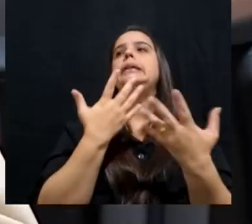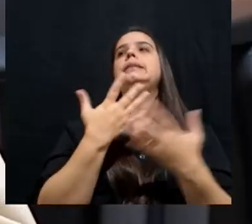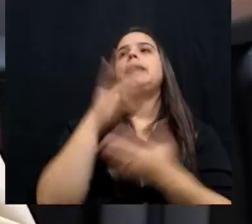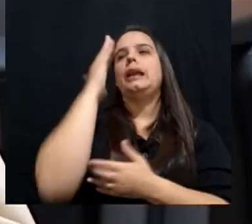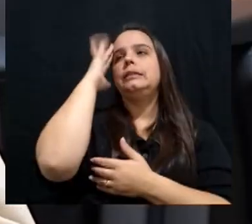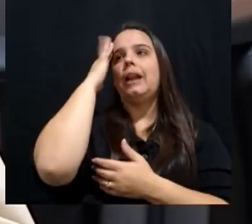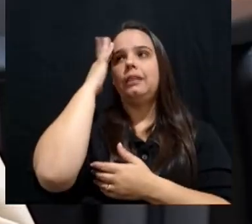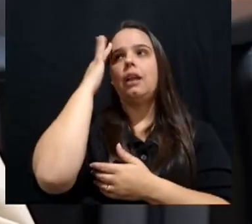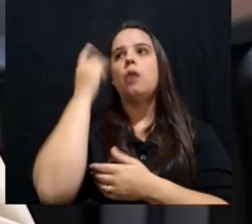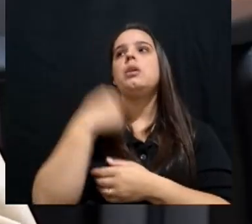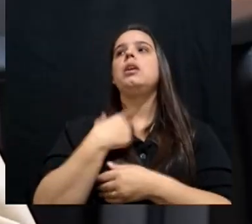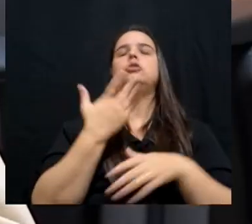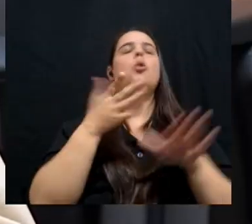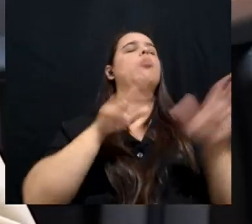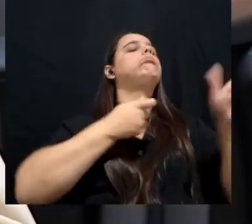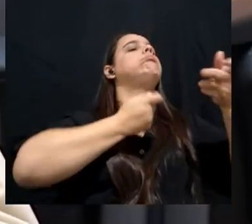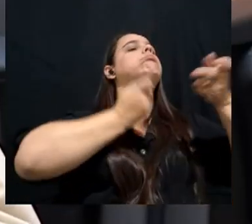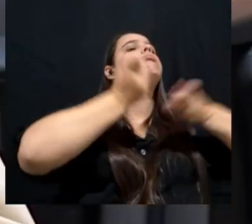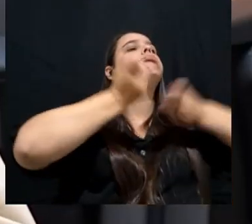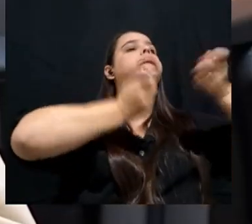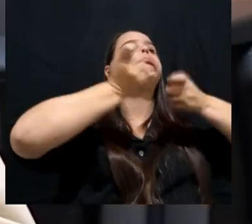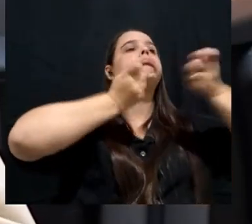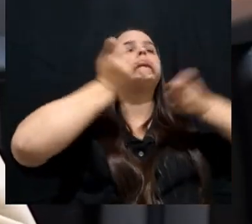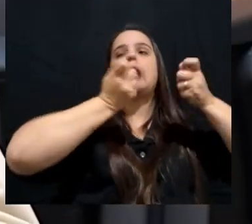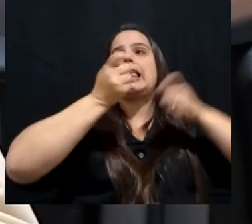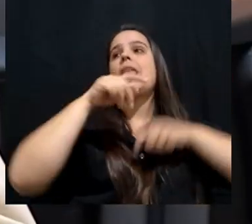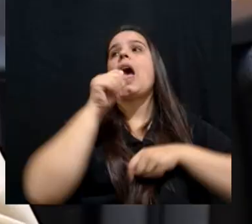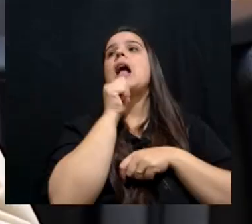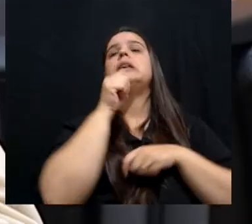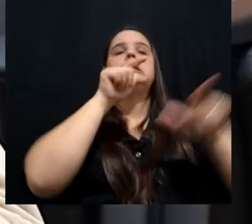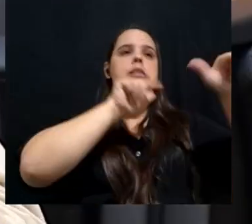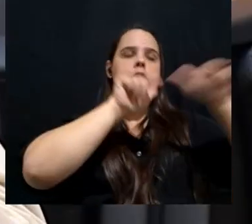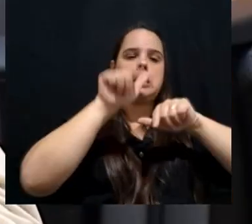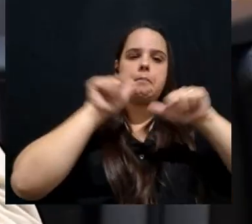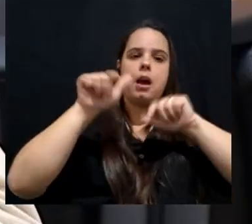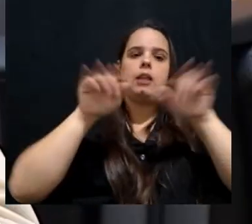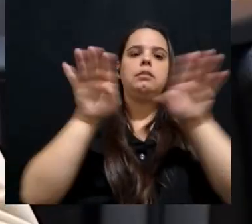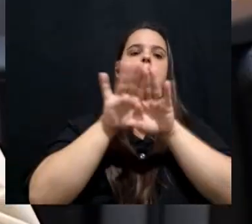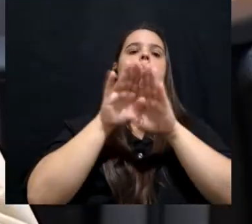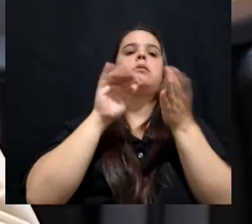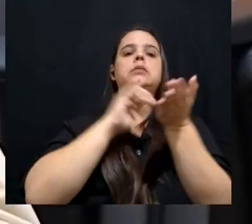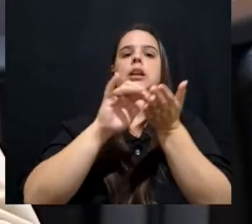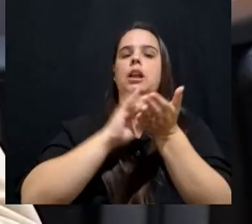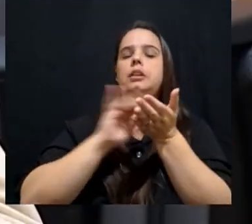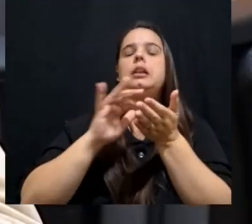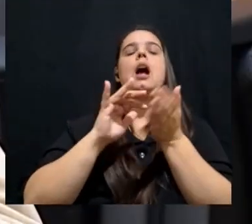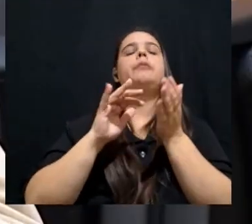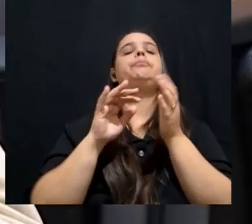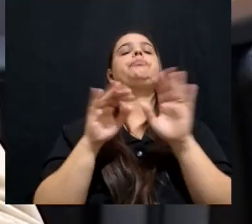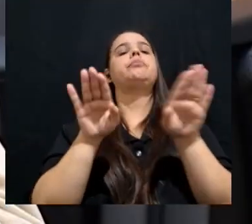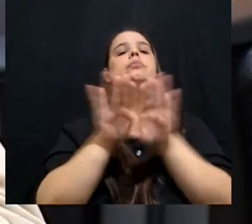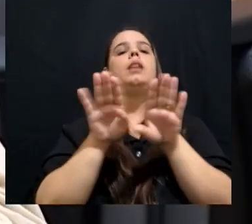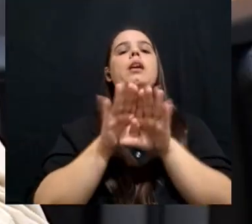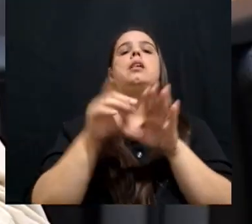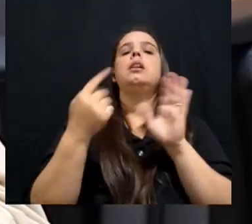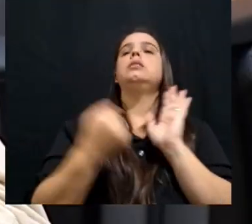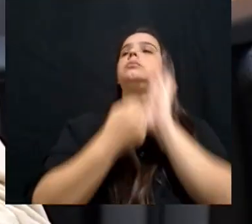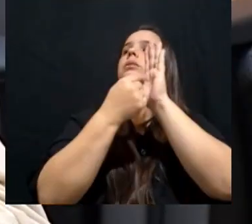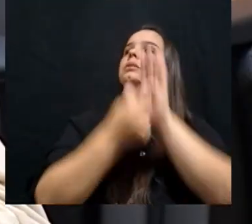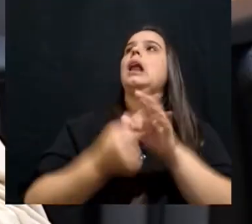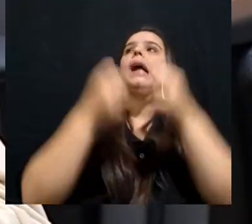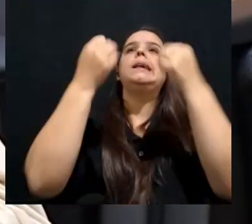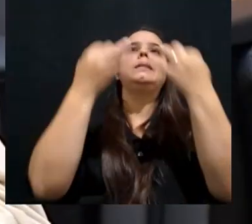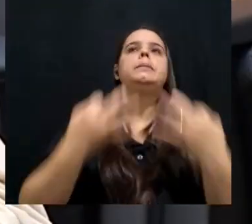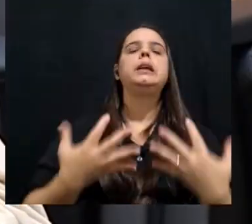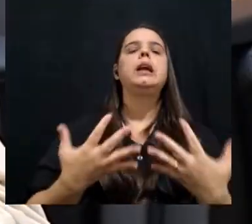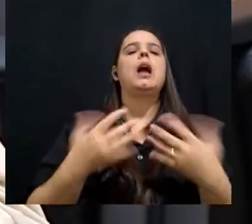comandando esses trabalhos aqui. Recentemente o secretário de Infraestrutura esteve aqui justificando por que vai ter o